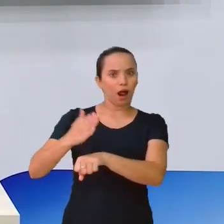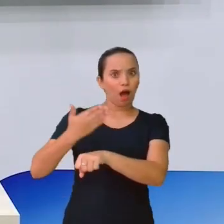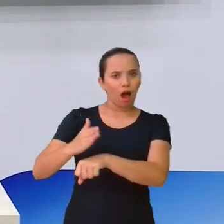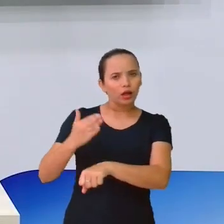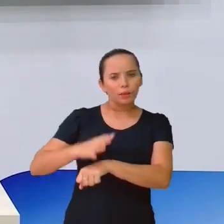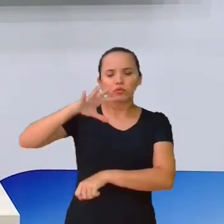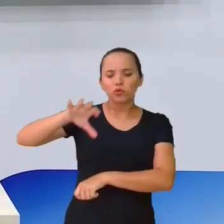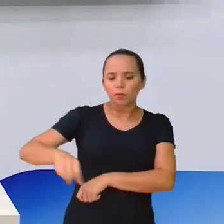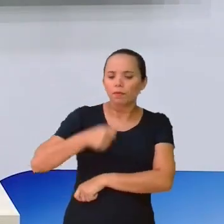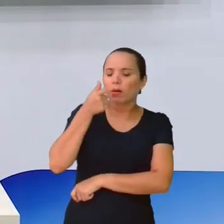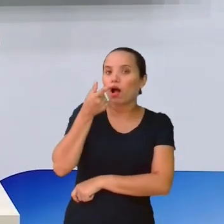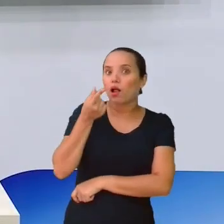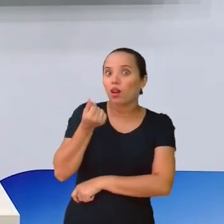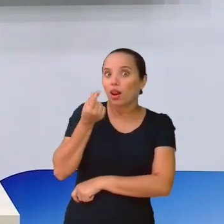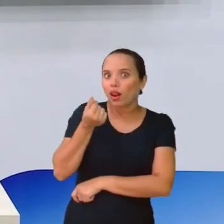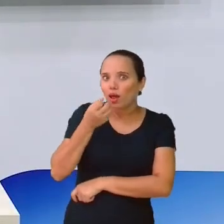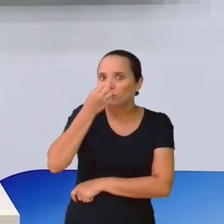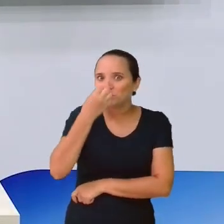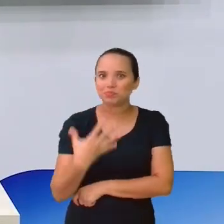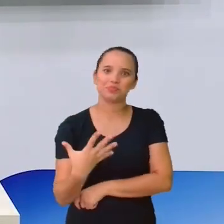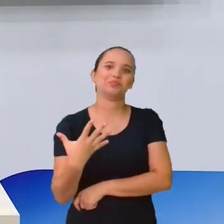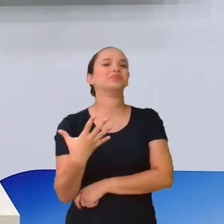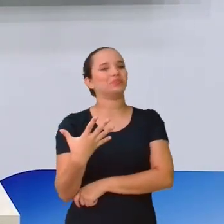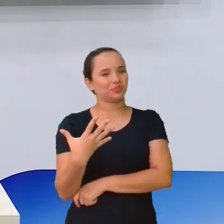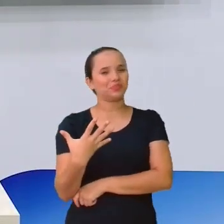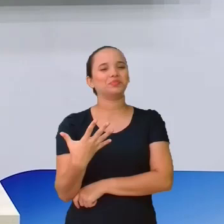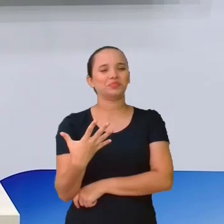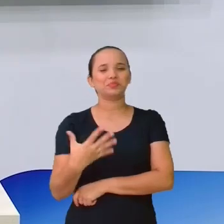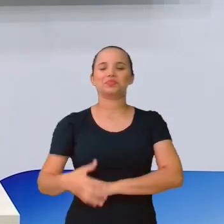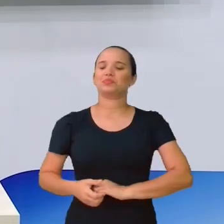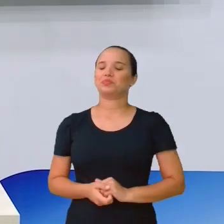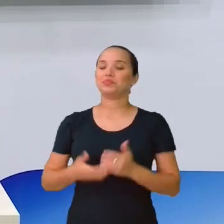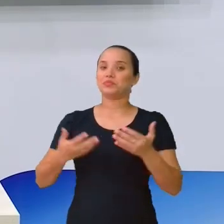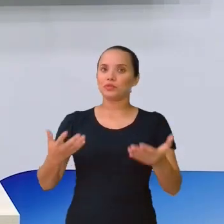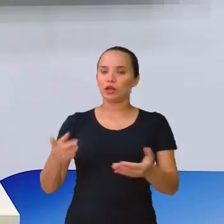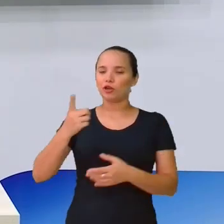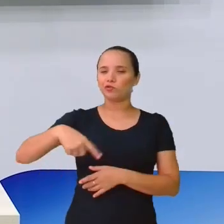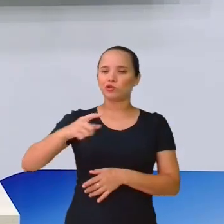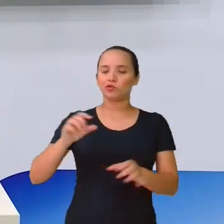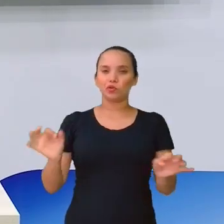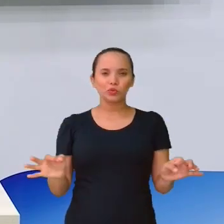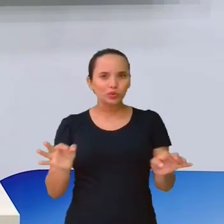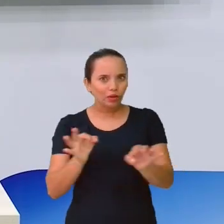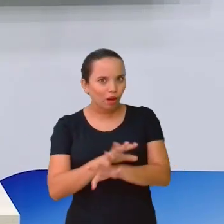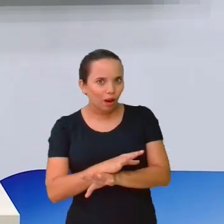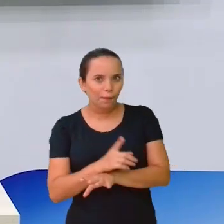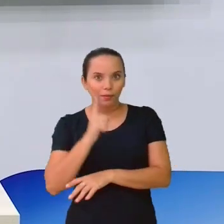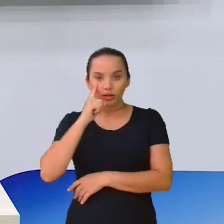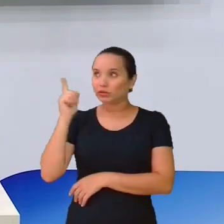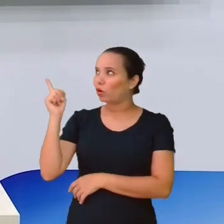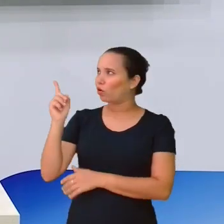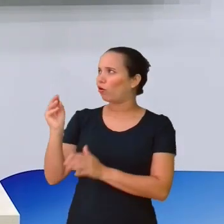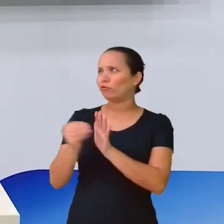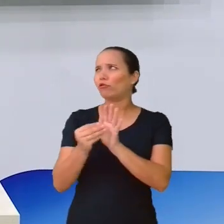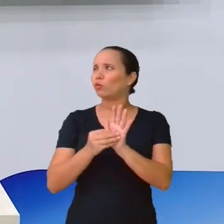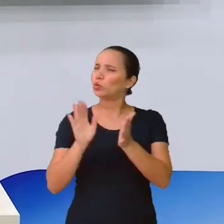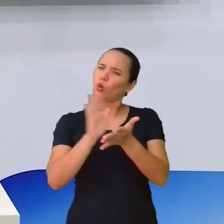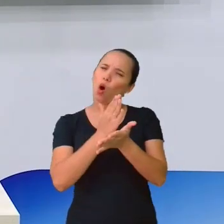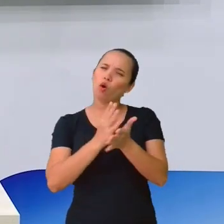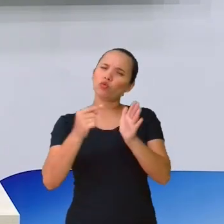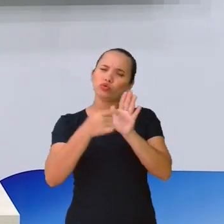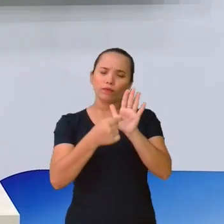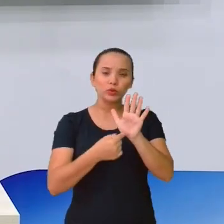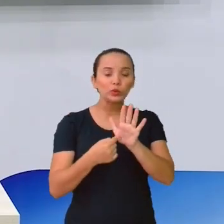Dá para trabalhar muita coisa legal a partir dessa arte aqui. E aí vocês vão terminando, ó. Vocês viram que faltaram aqui alguns furinhos. E